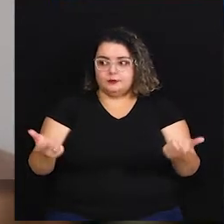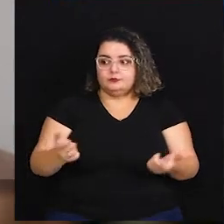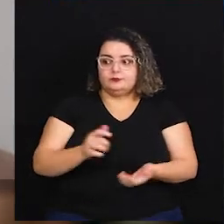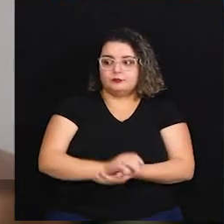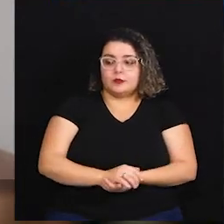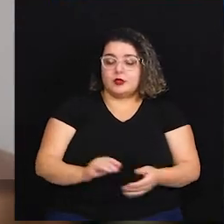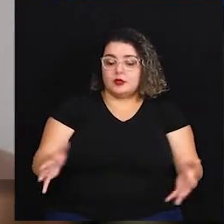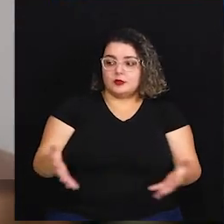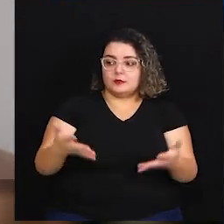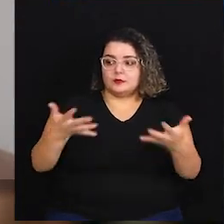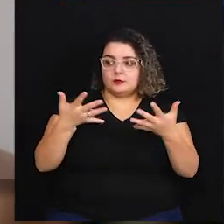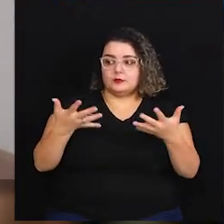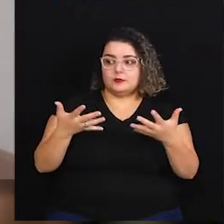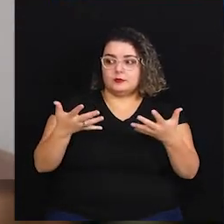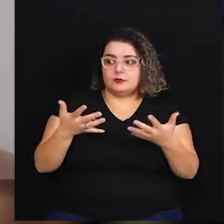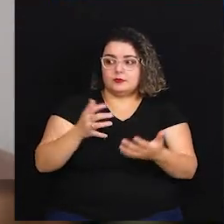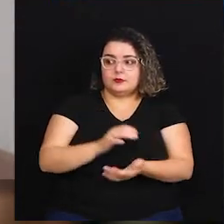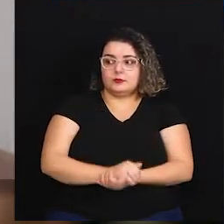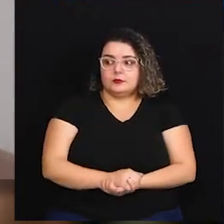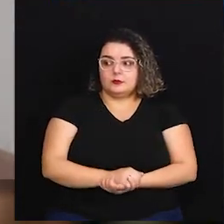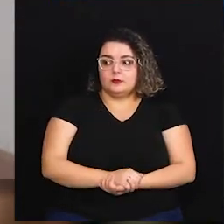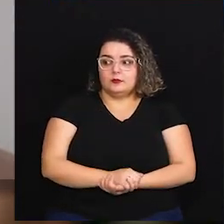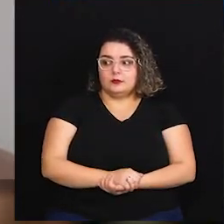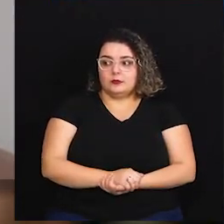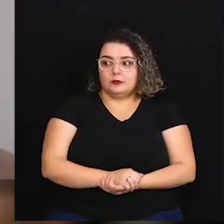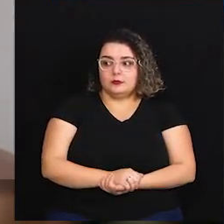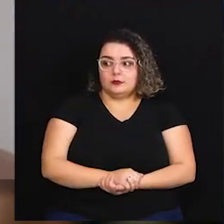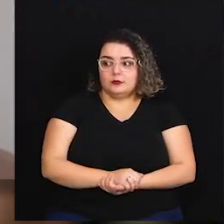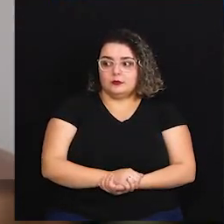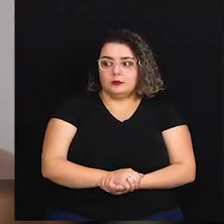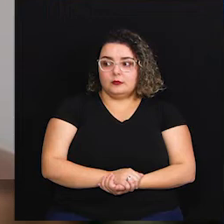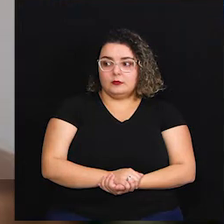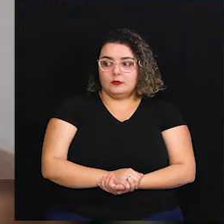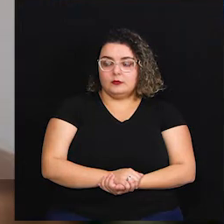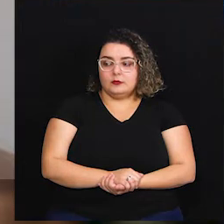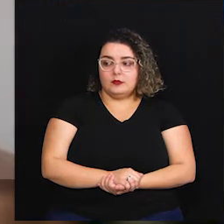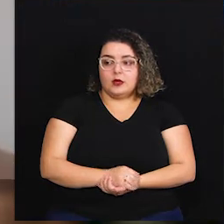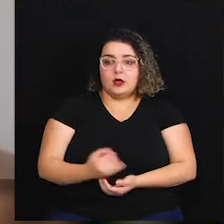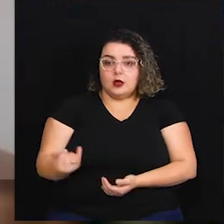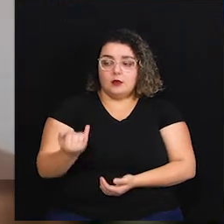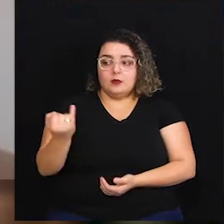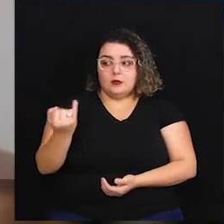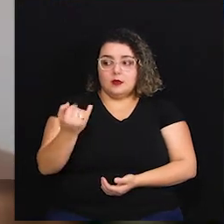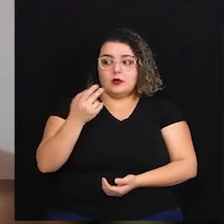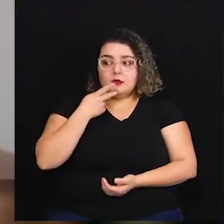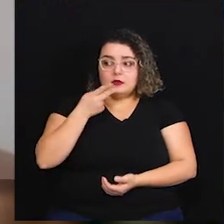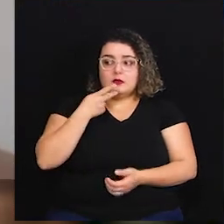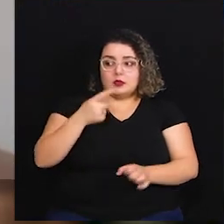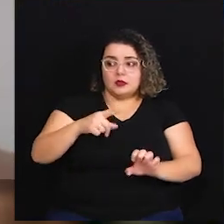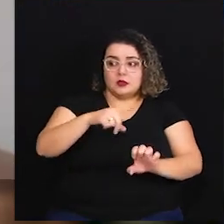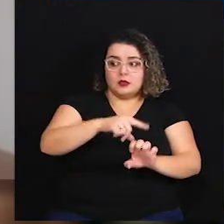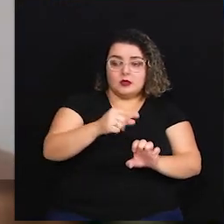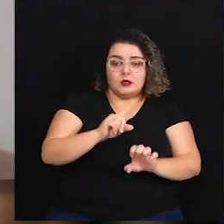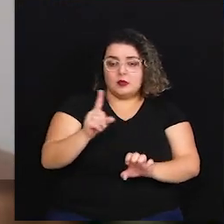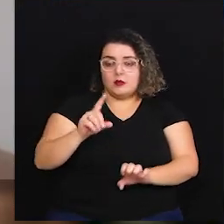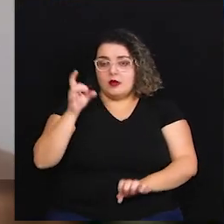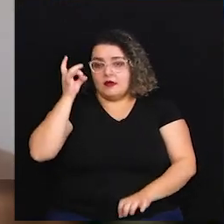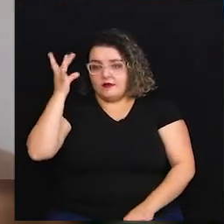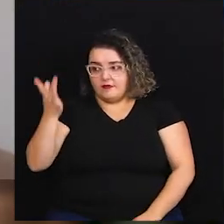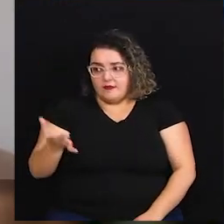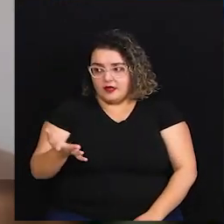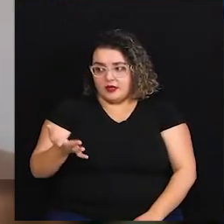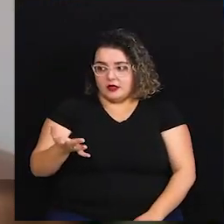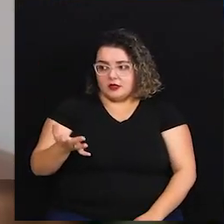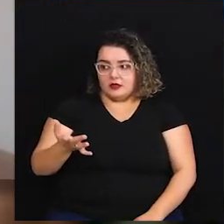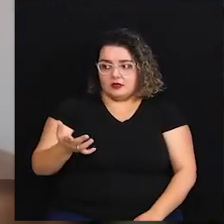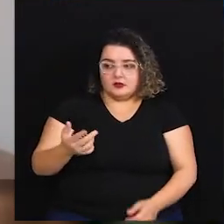estou buscando, como eu já quebrei 2 vezes, que é muito importante também falar isso para quem está empreendendo, que não é fácil, que também não foi